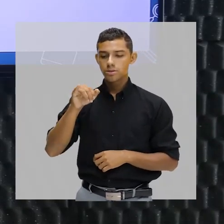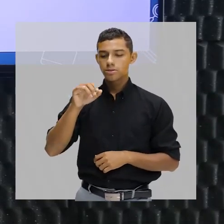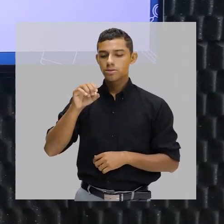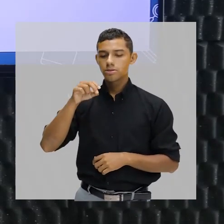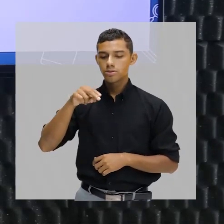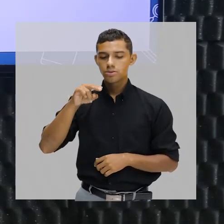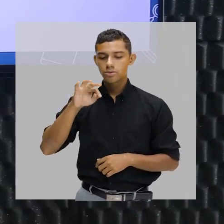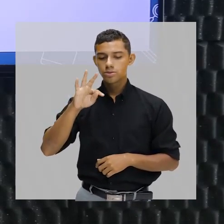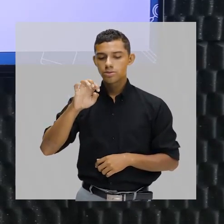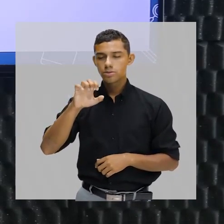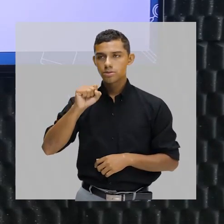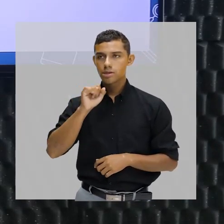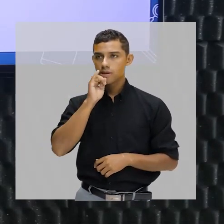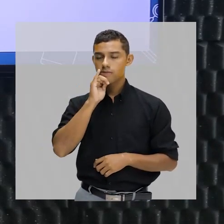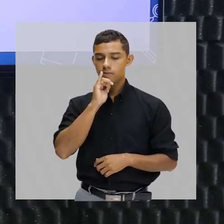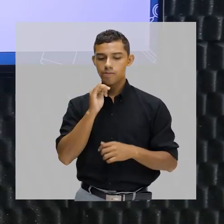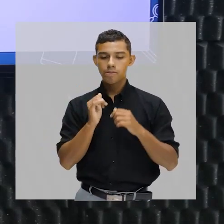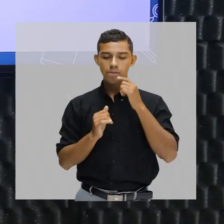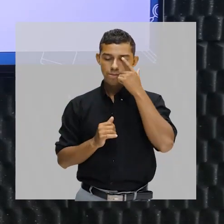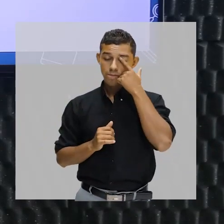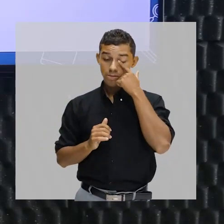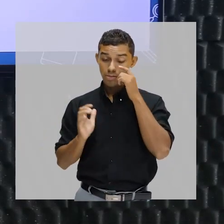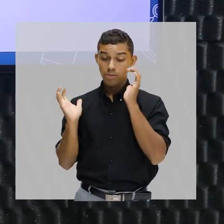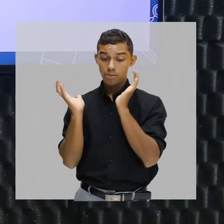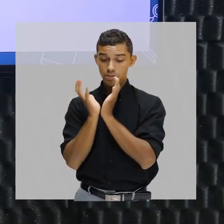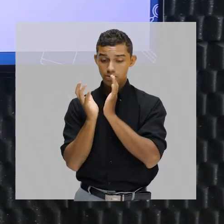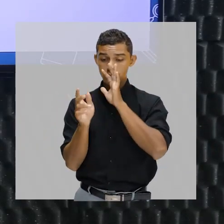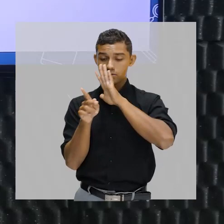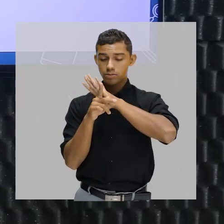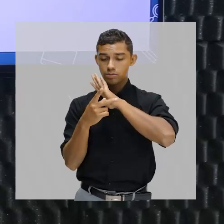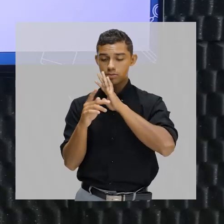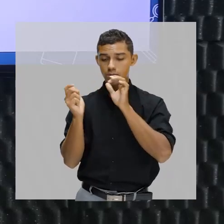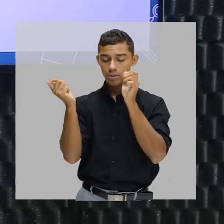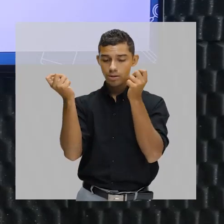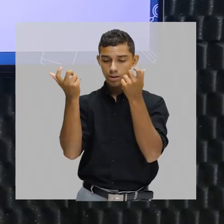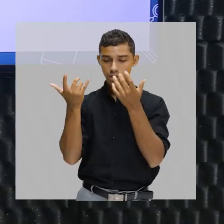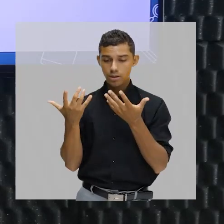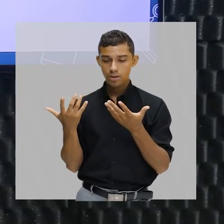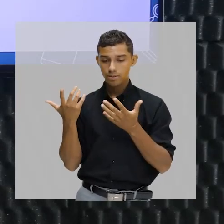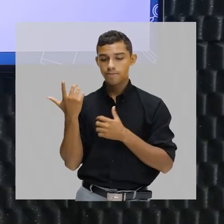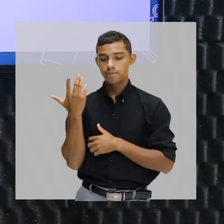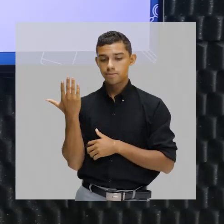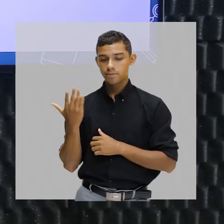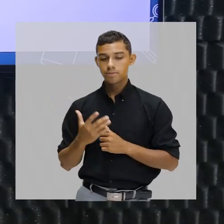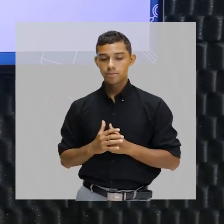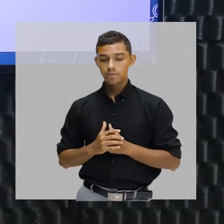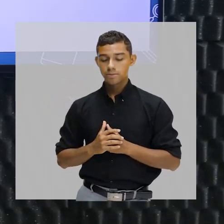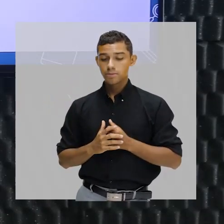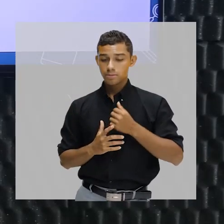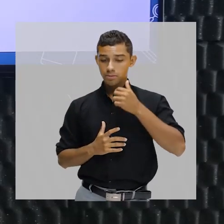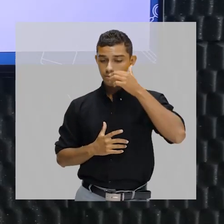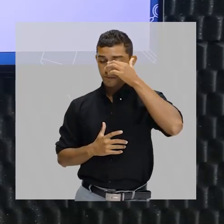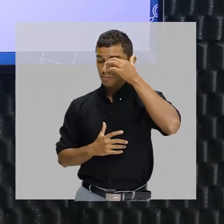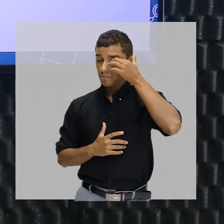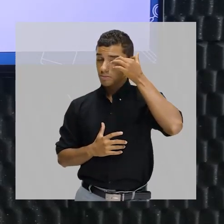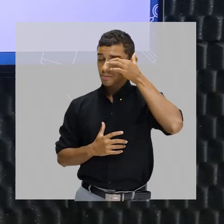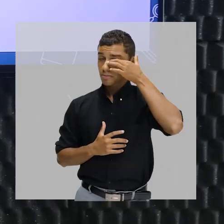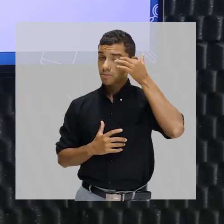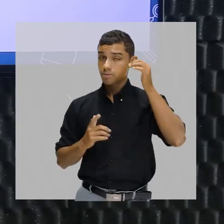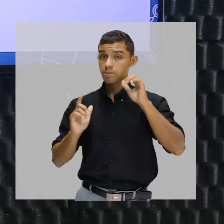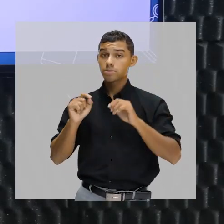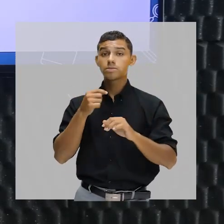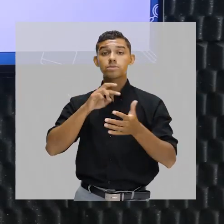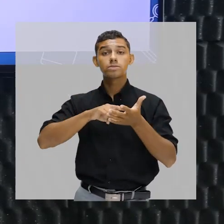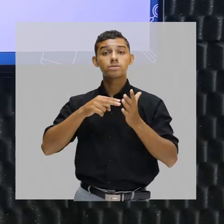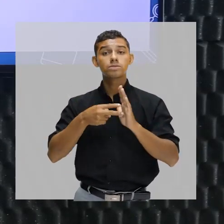Então o micro-ondas está nesse grupo de radiação não ionizante, tá certo? Se está neste grupo, então quer